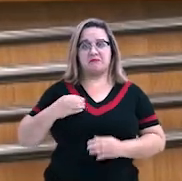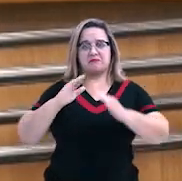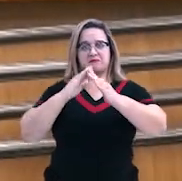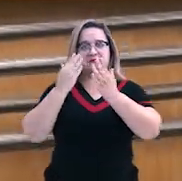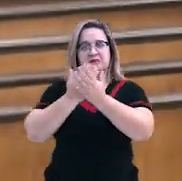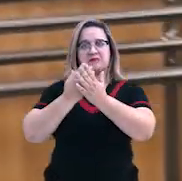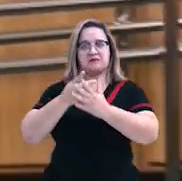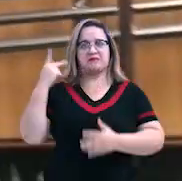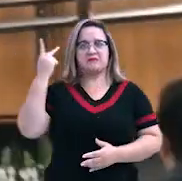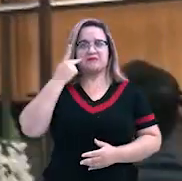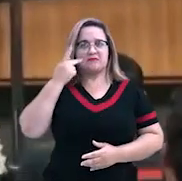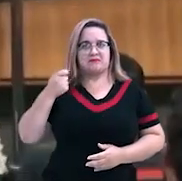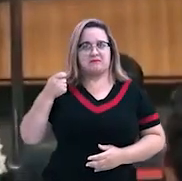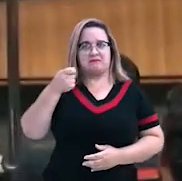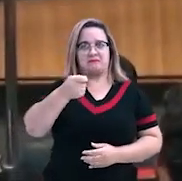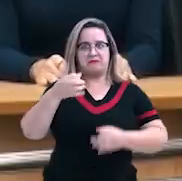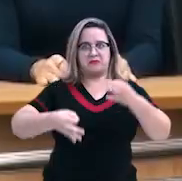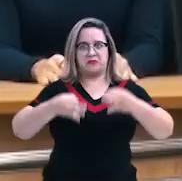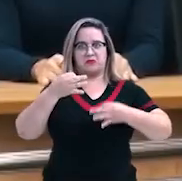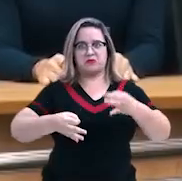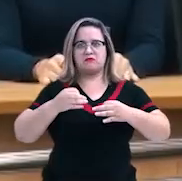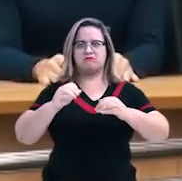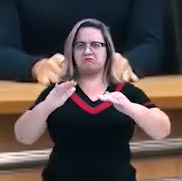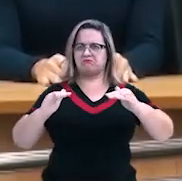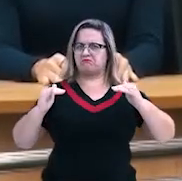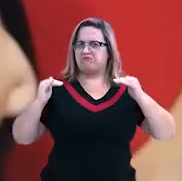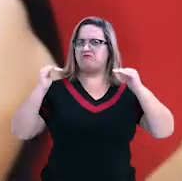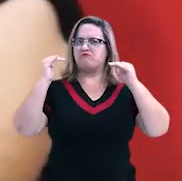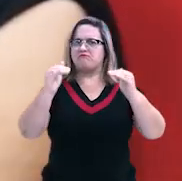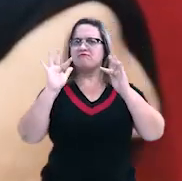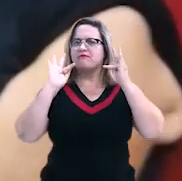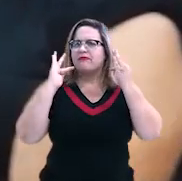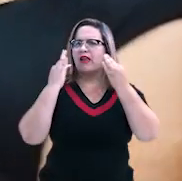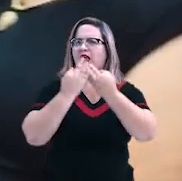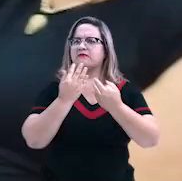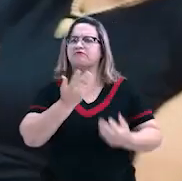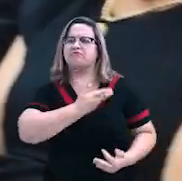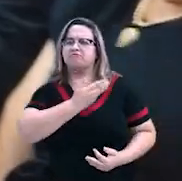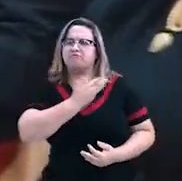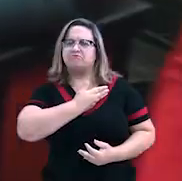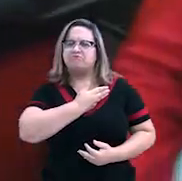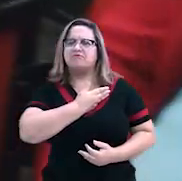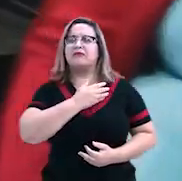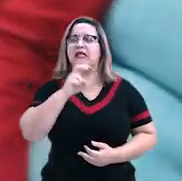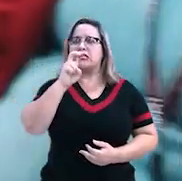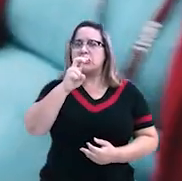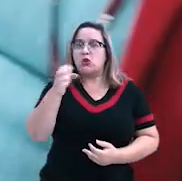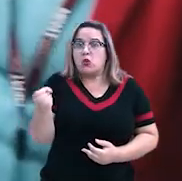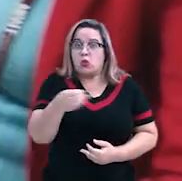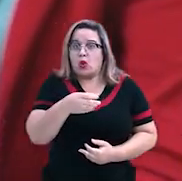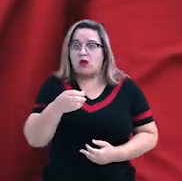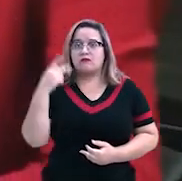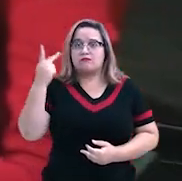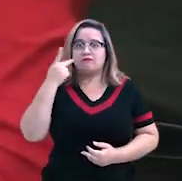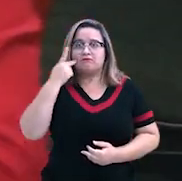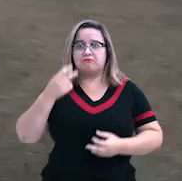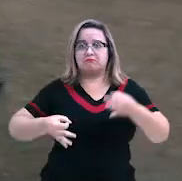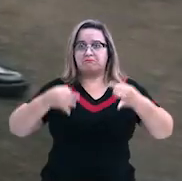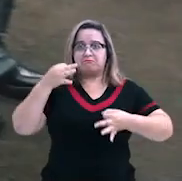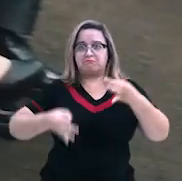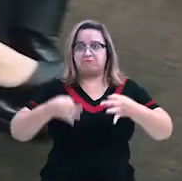Na presença do Colégio de Procuradores de Justiça, autoridades, familiares e amigos, 5